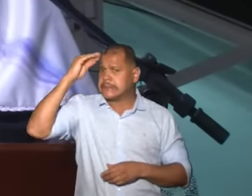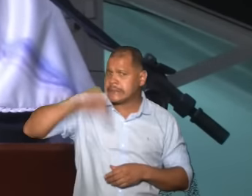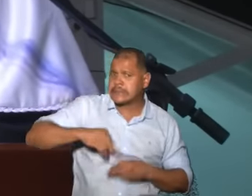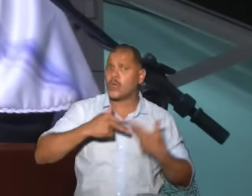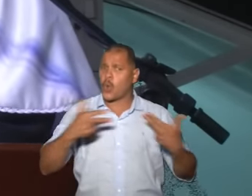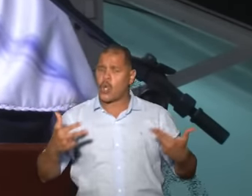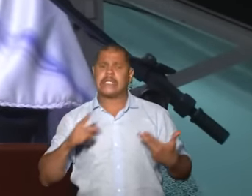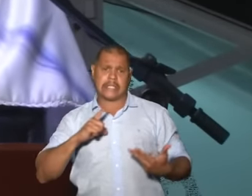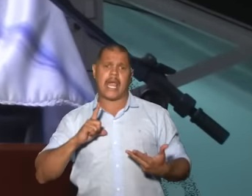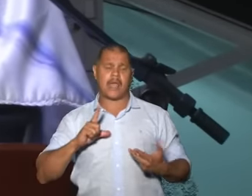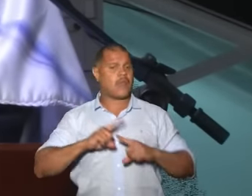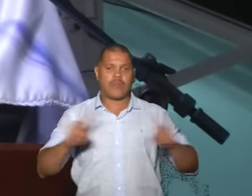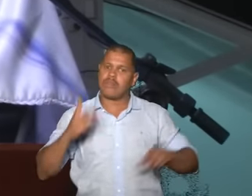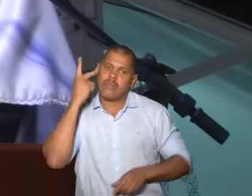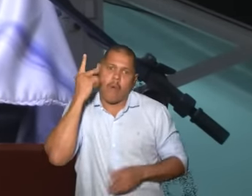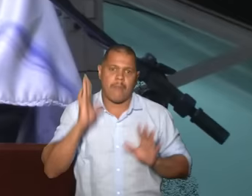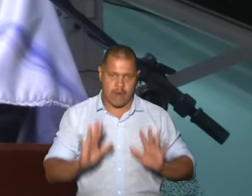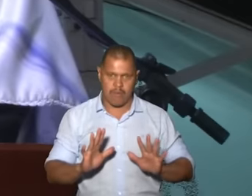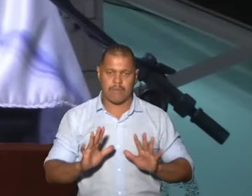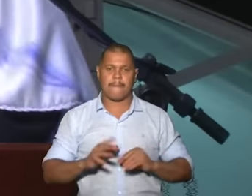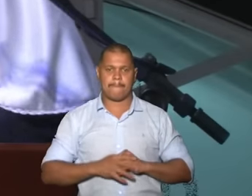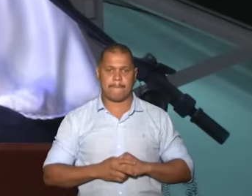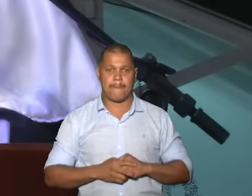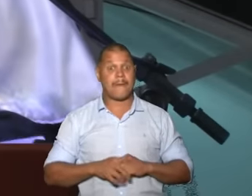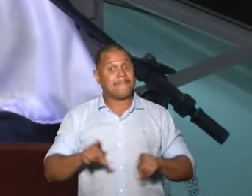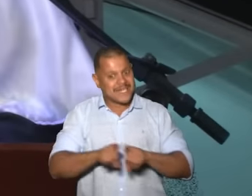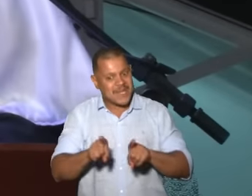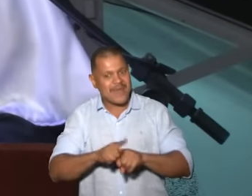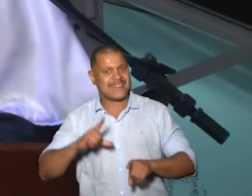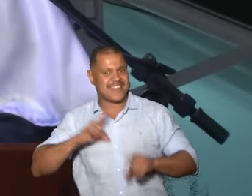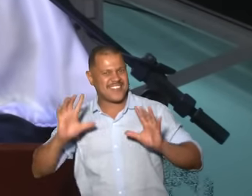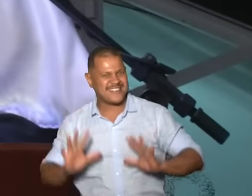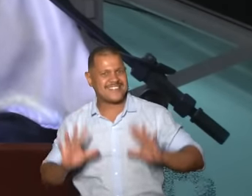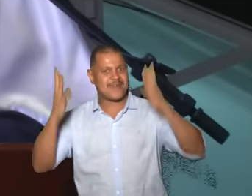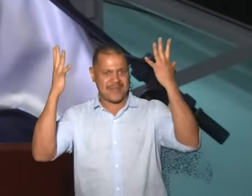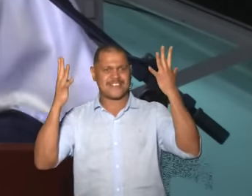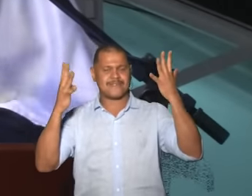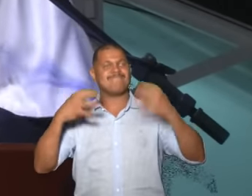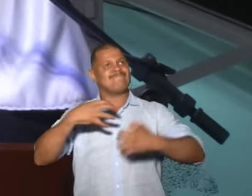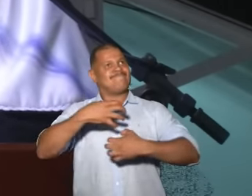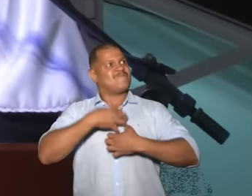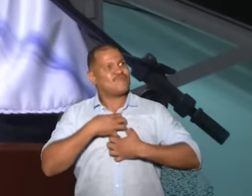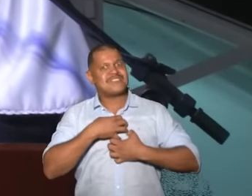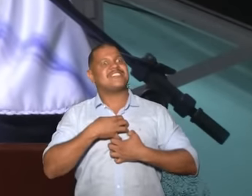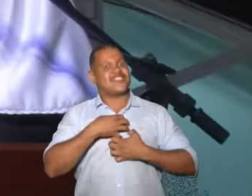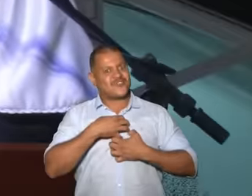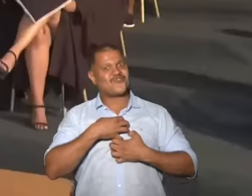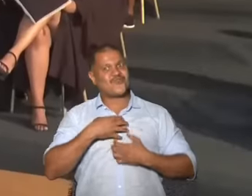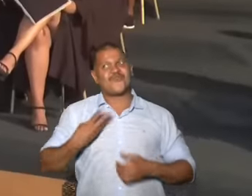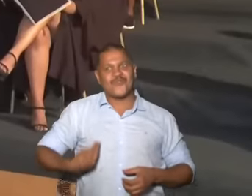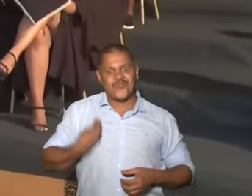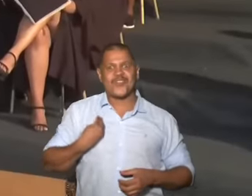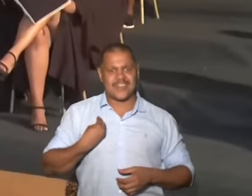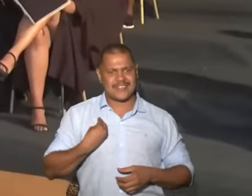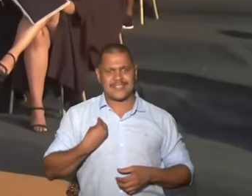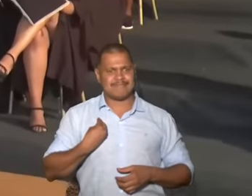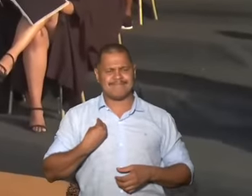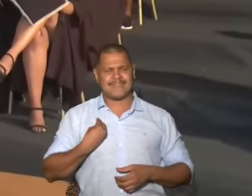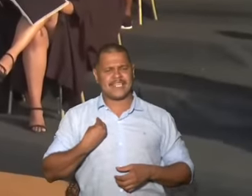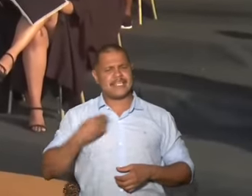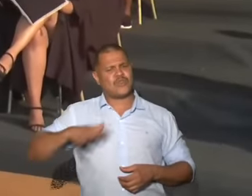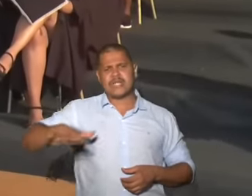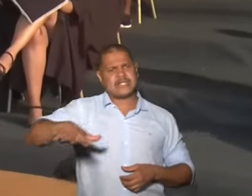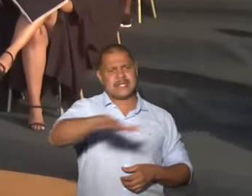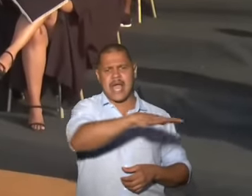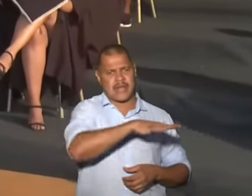às incertezas. A UFV é uma celebração, um sentimento de pertencimento à vida em todas as dimensões